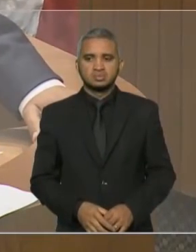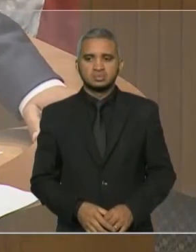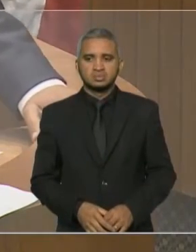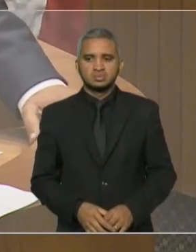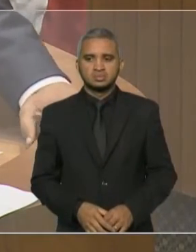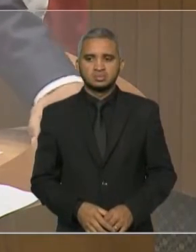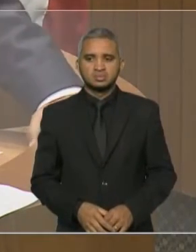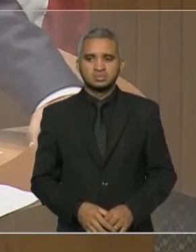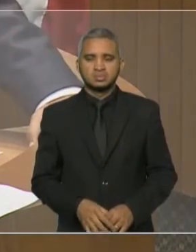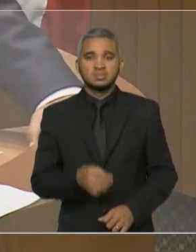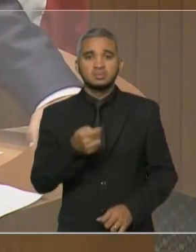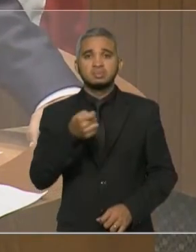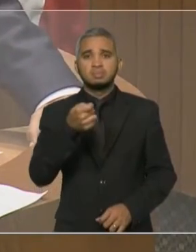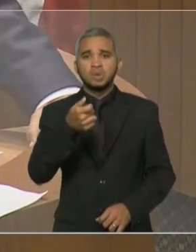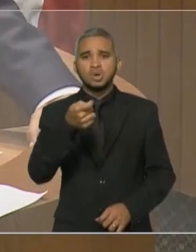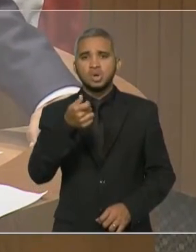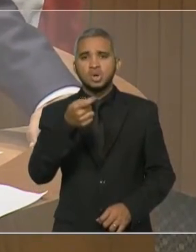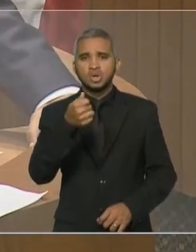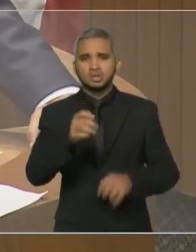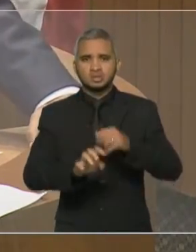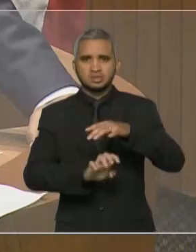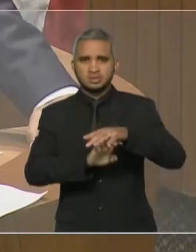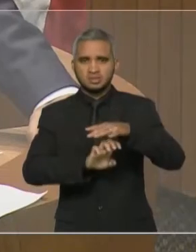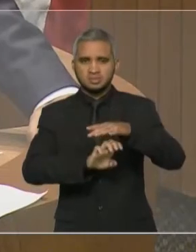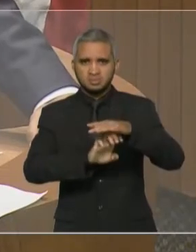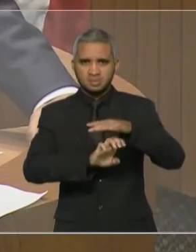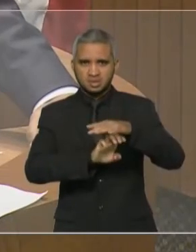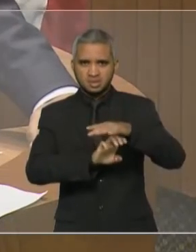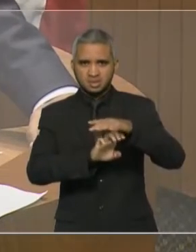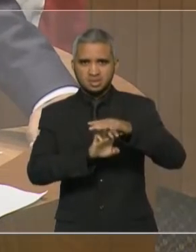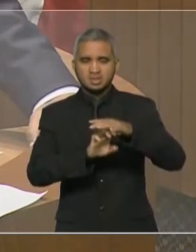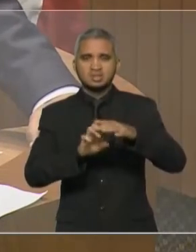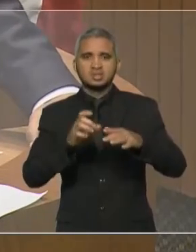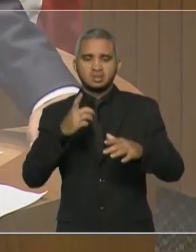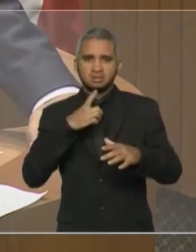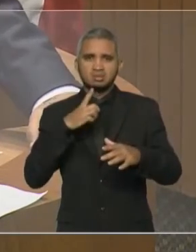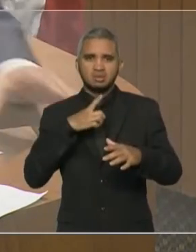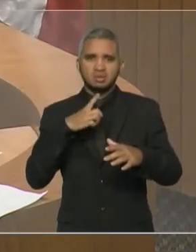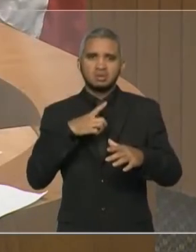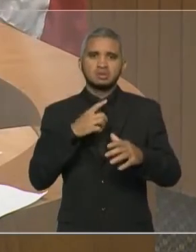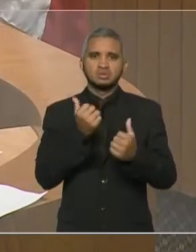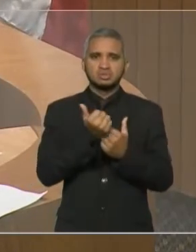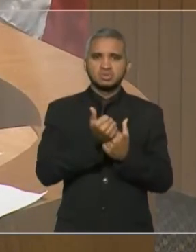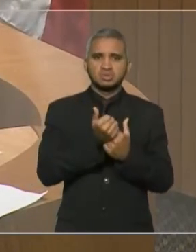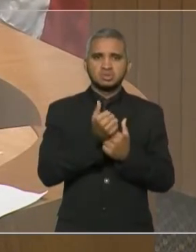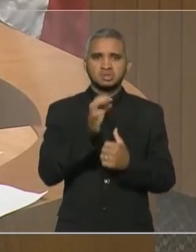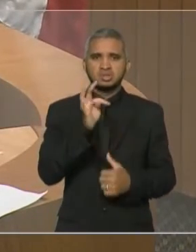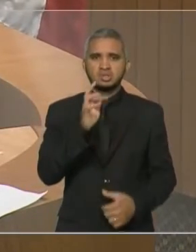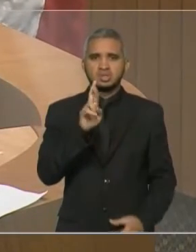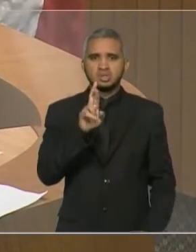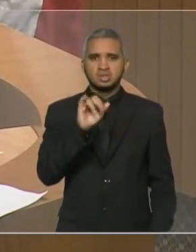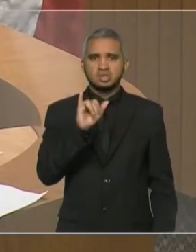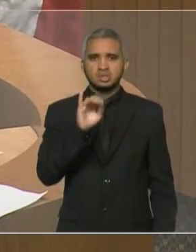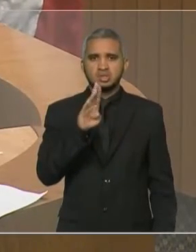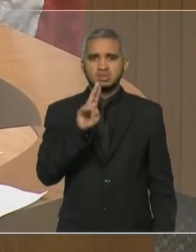Algumas poucas empresas que fazem substituição tributária, as indústrias,